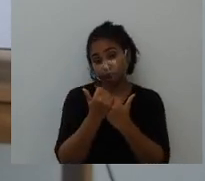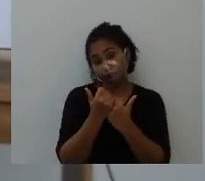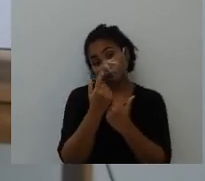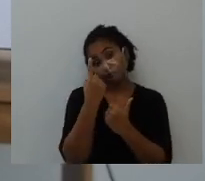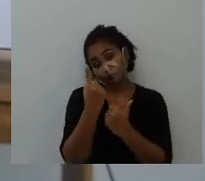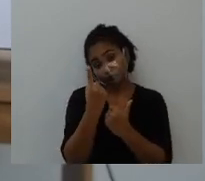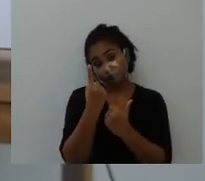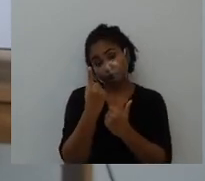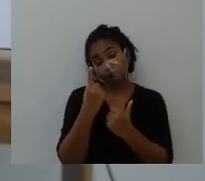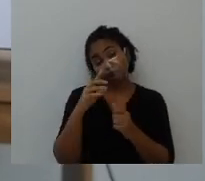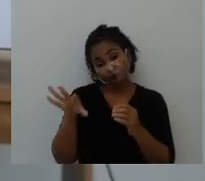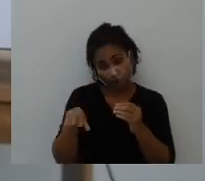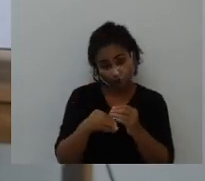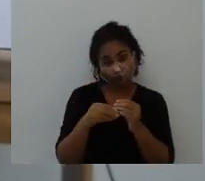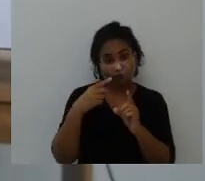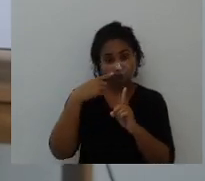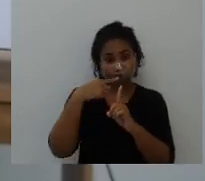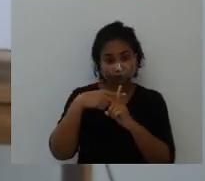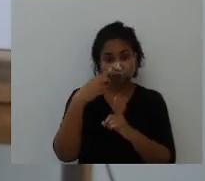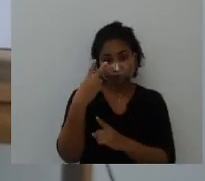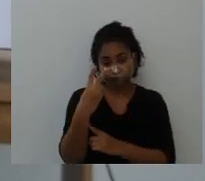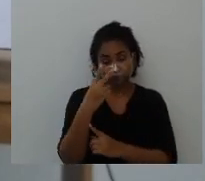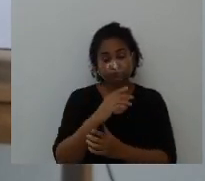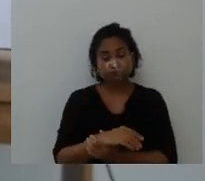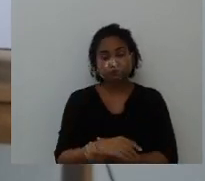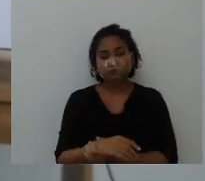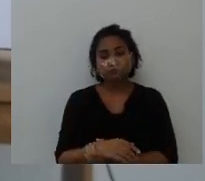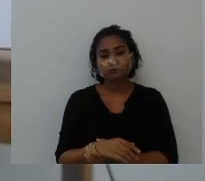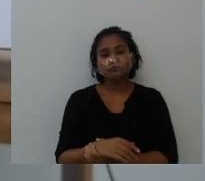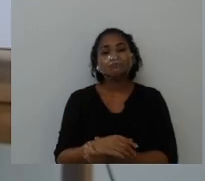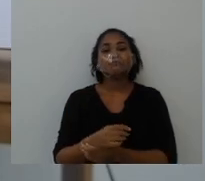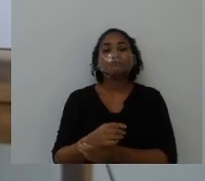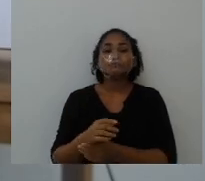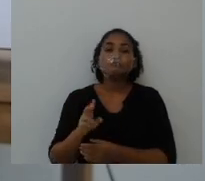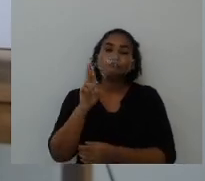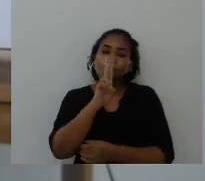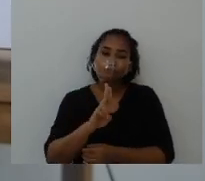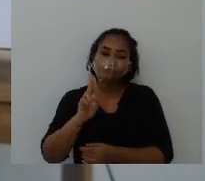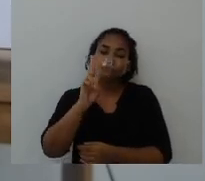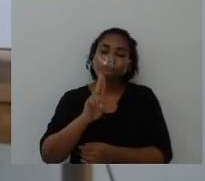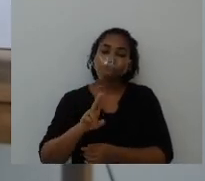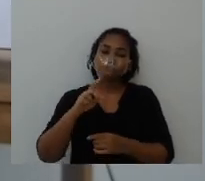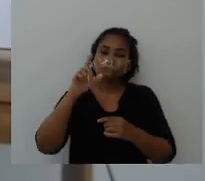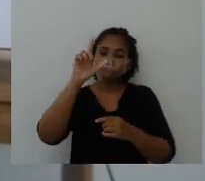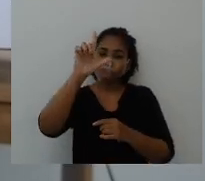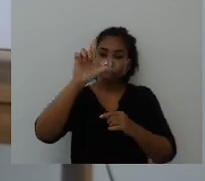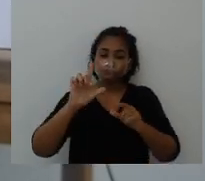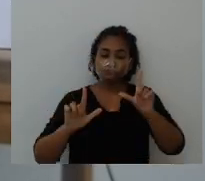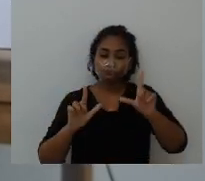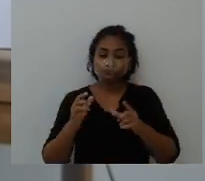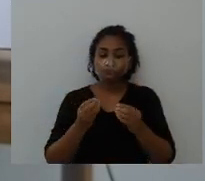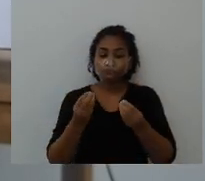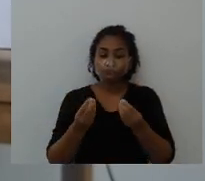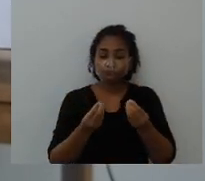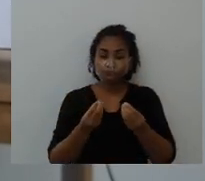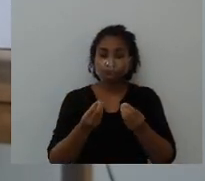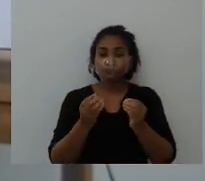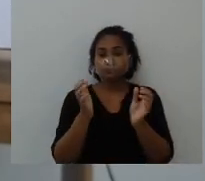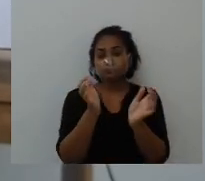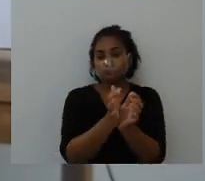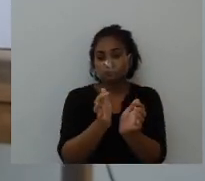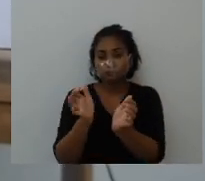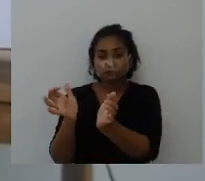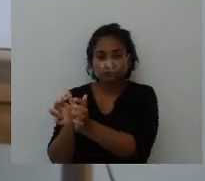uma por duas. Essas duas novas forças, elas respeitam um plano cartesiano. Por isso que você vai ter agora componentes.